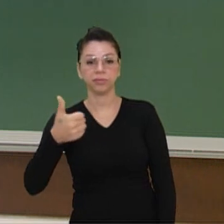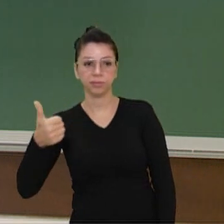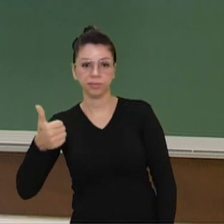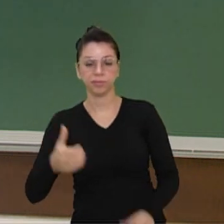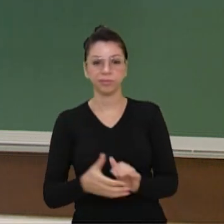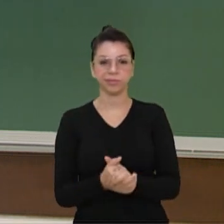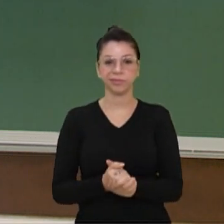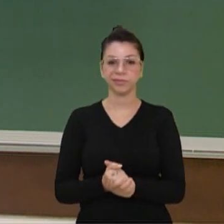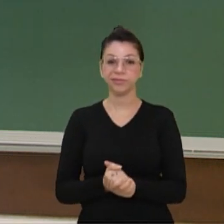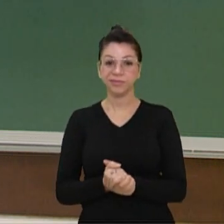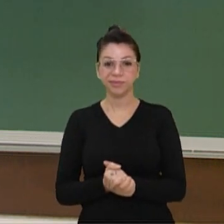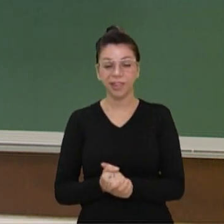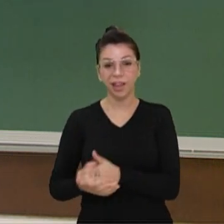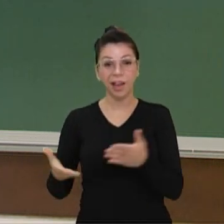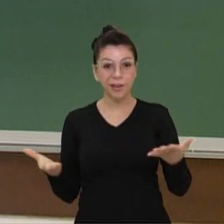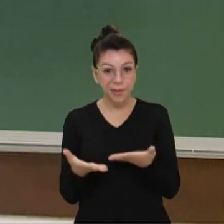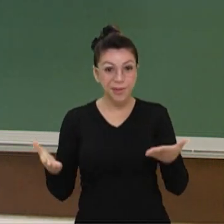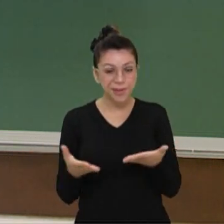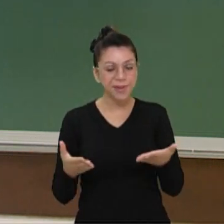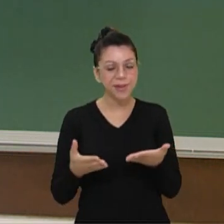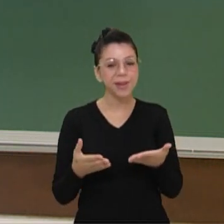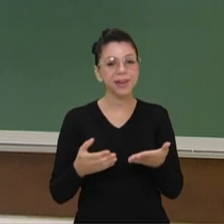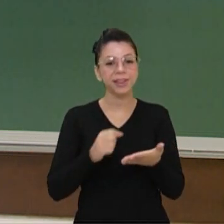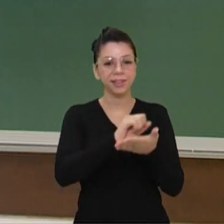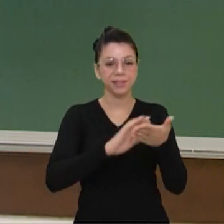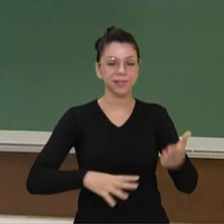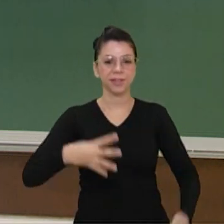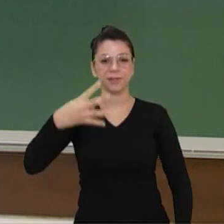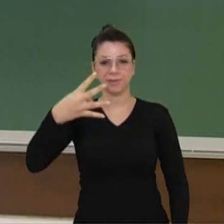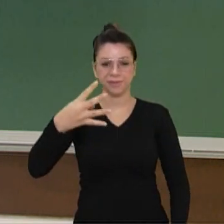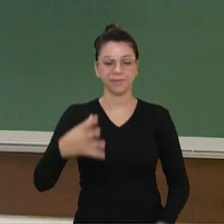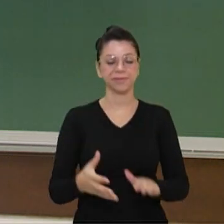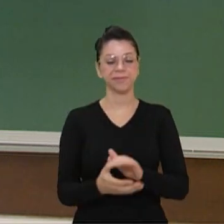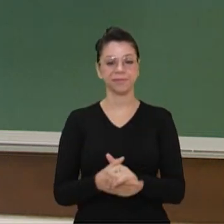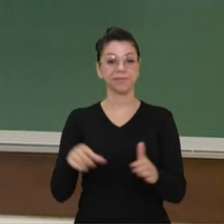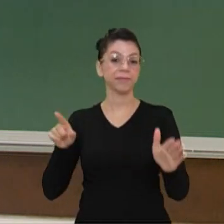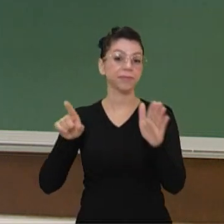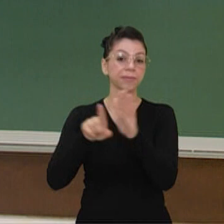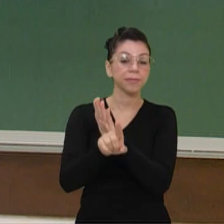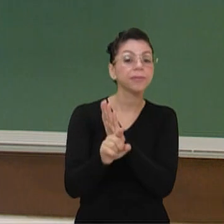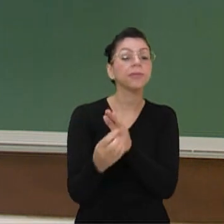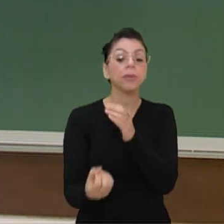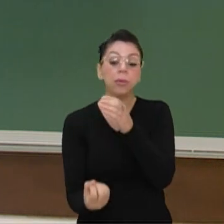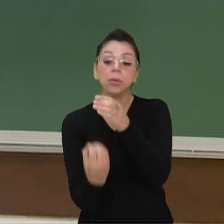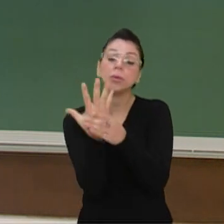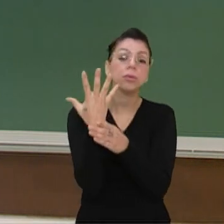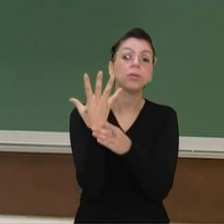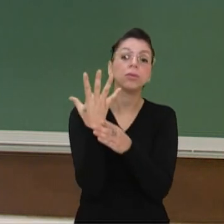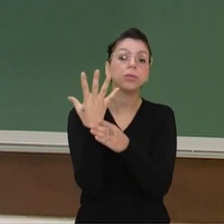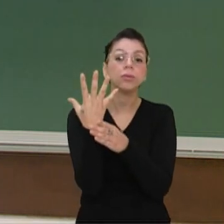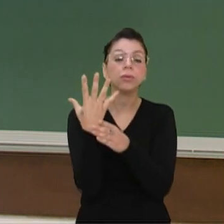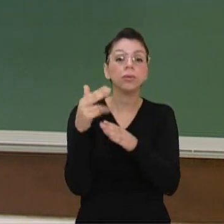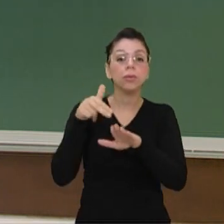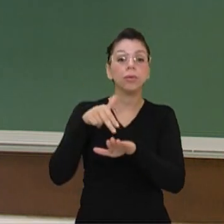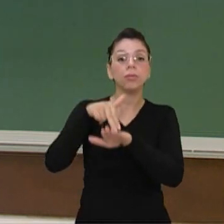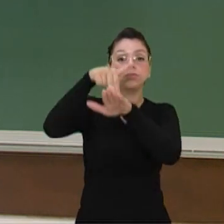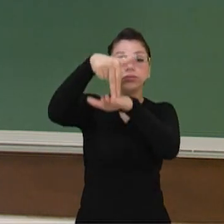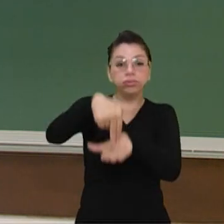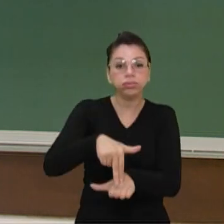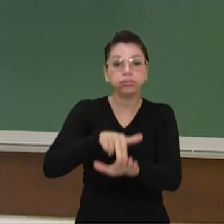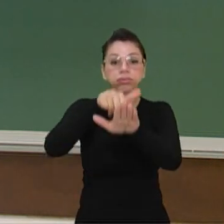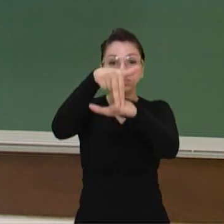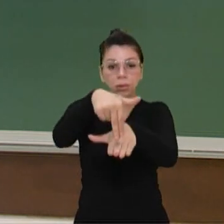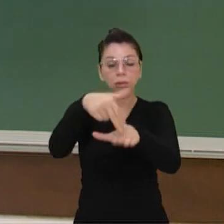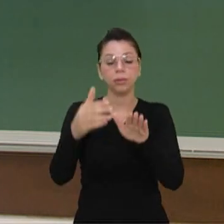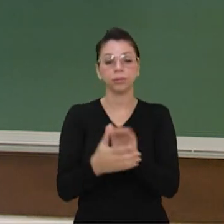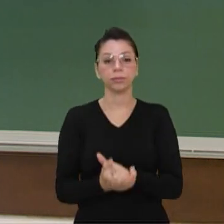E agora a nossa quarta atividade. A pergunta é, aonde surgiu o surf? Alternativa